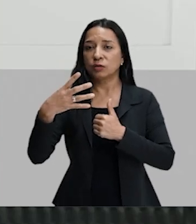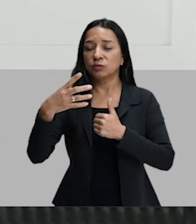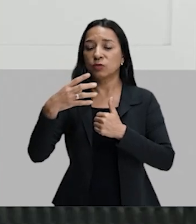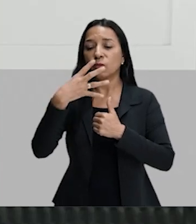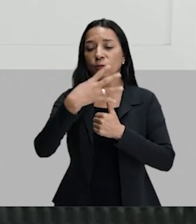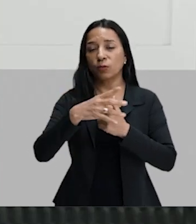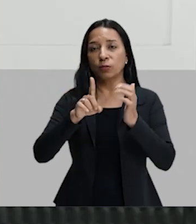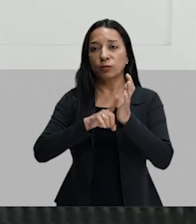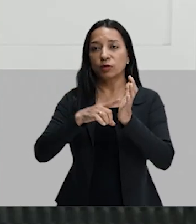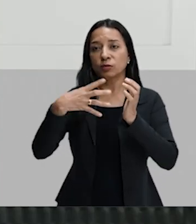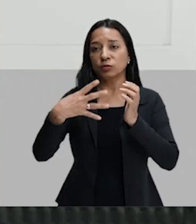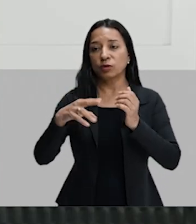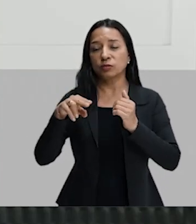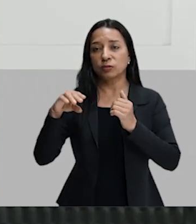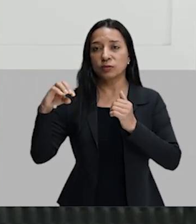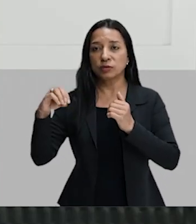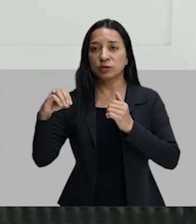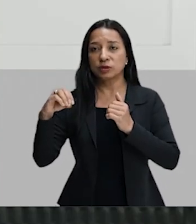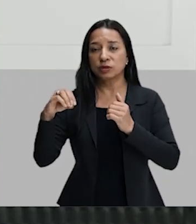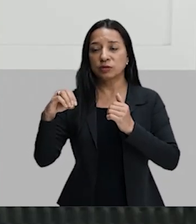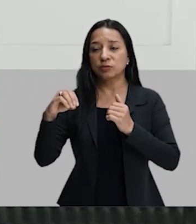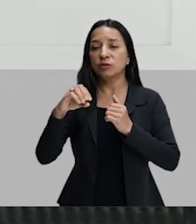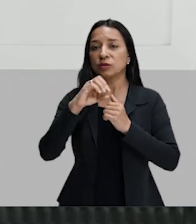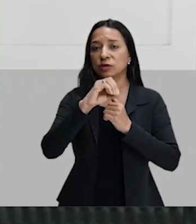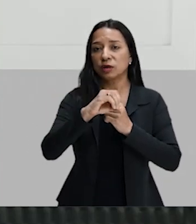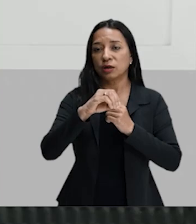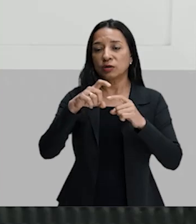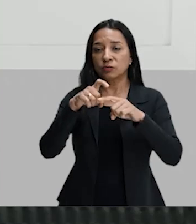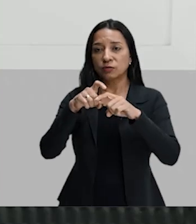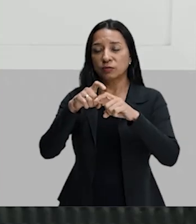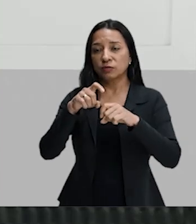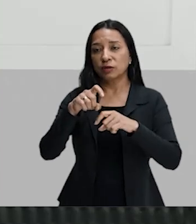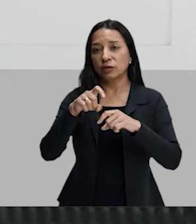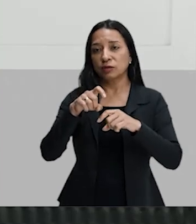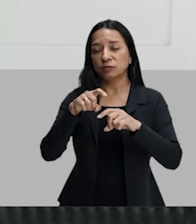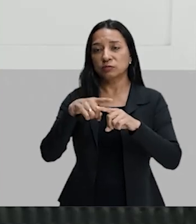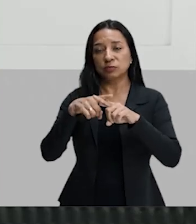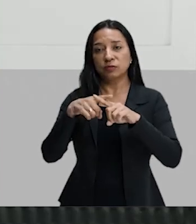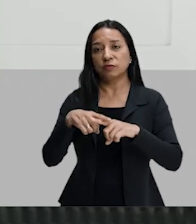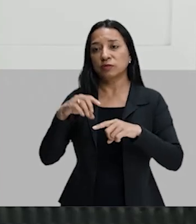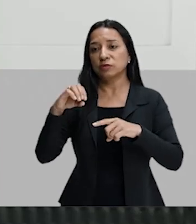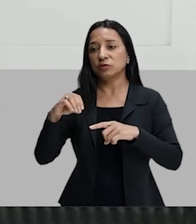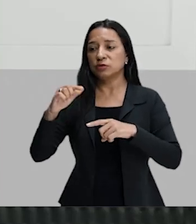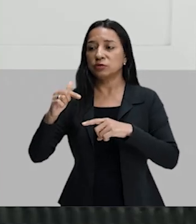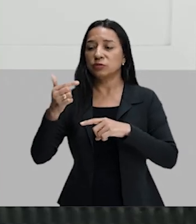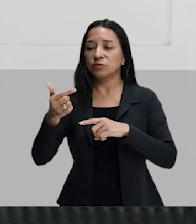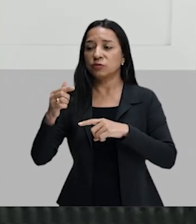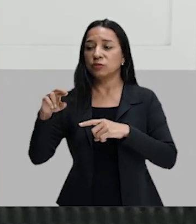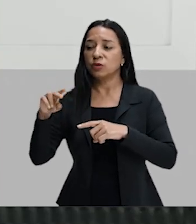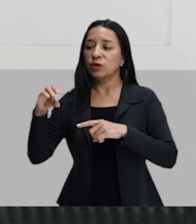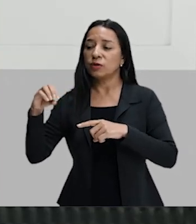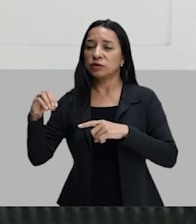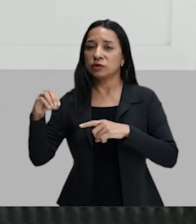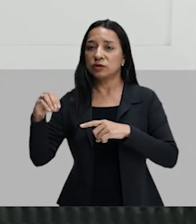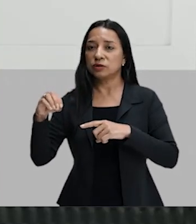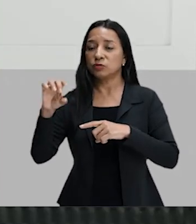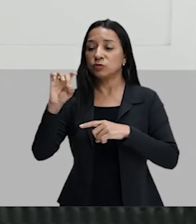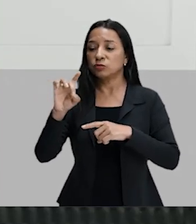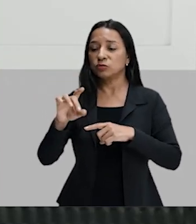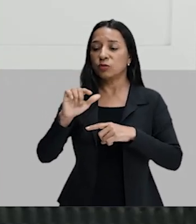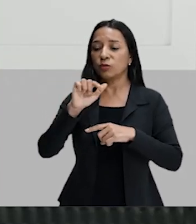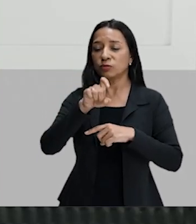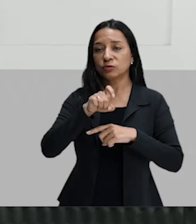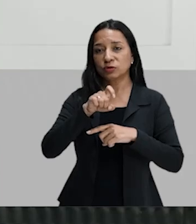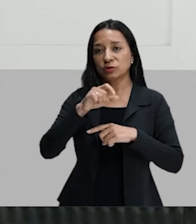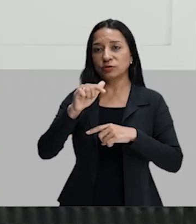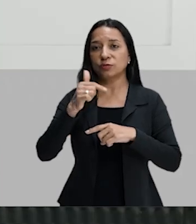dá 0. 0 vezes x ao cubo, 0. Fica só o x ao quadrado. Ó. O polinômio fica sendo do segundo